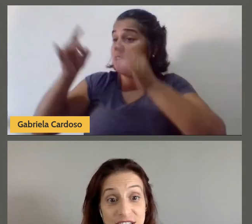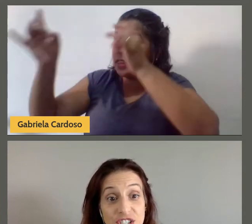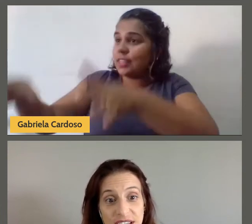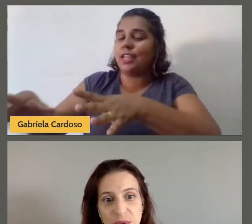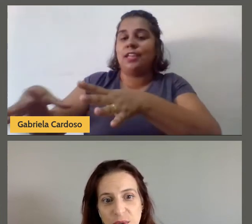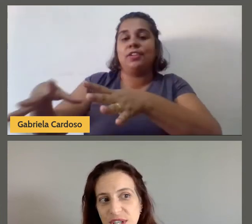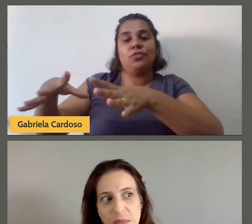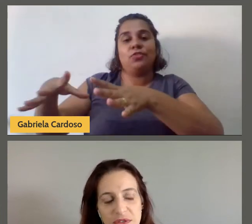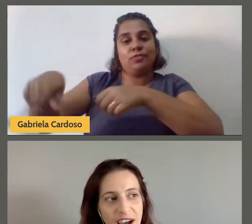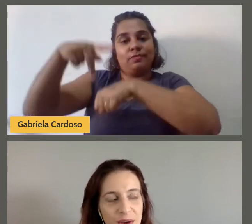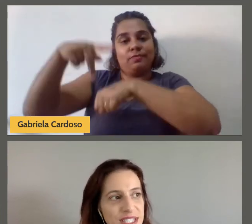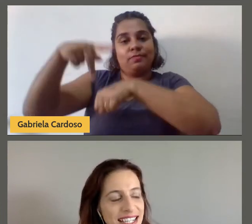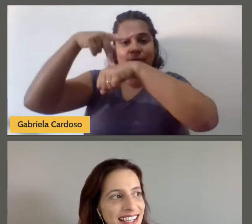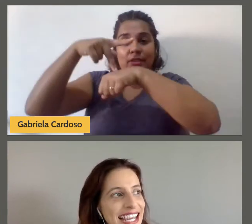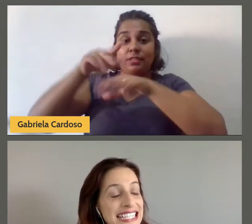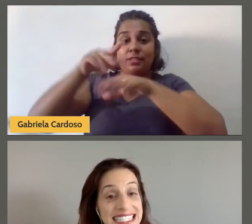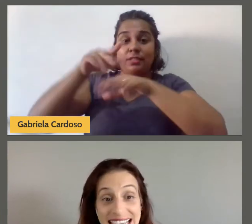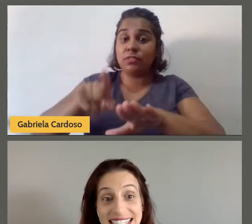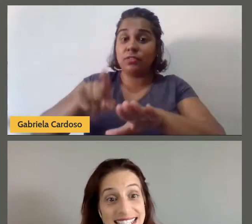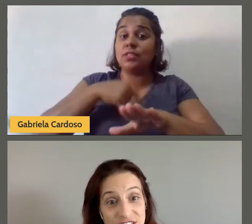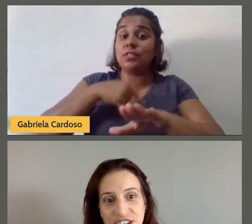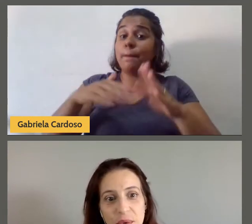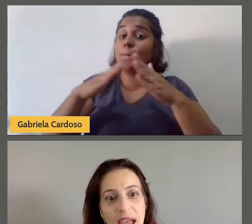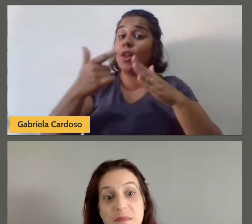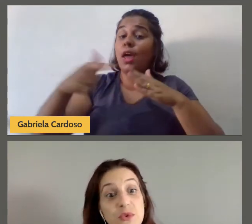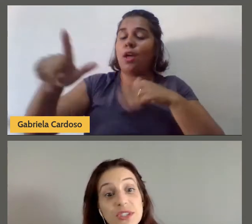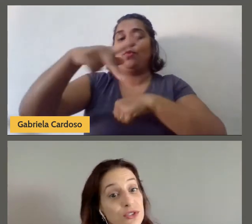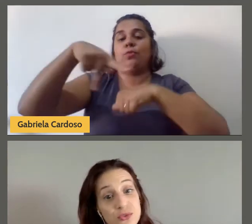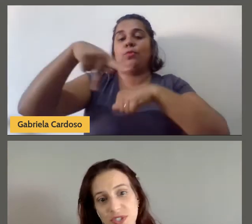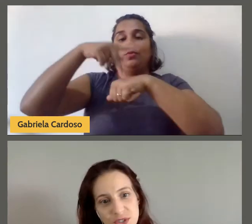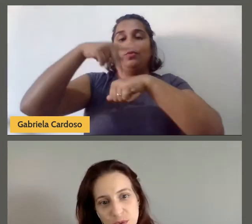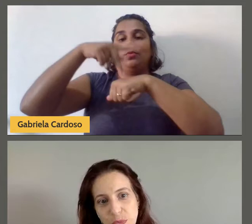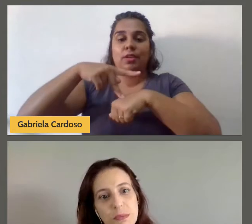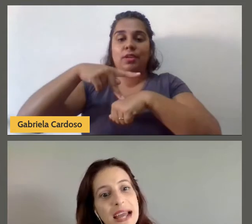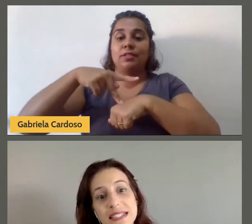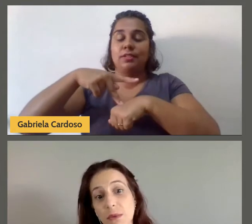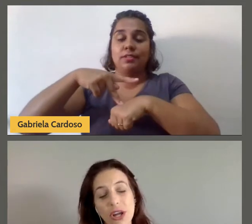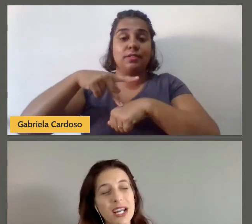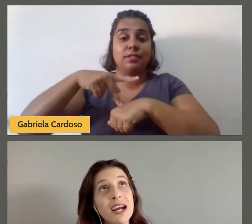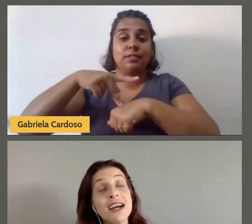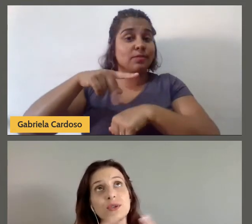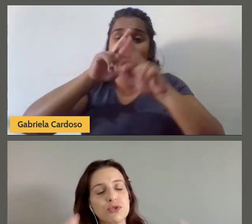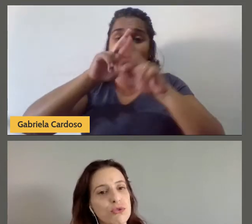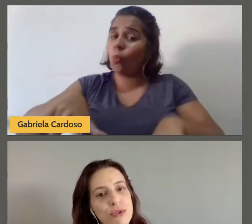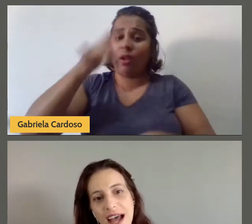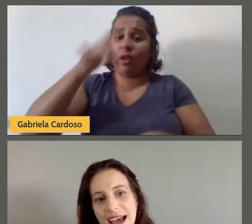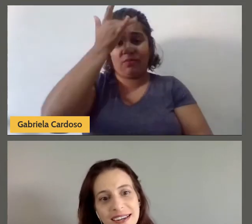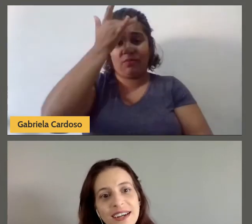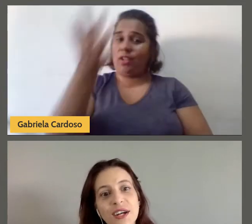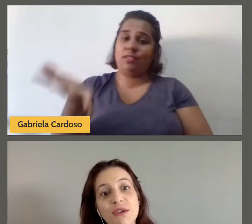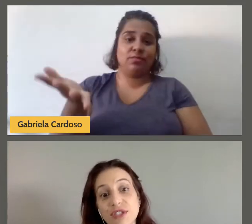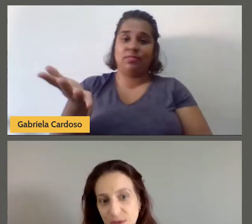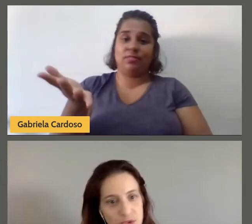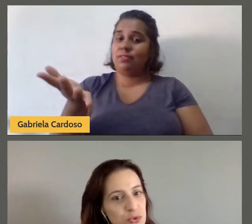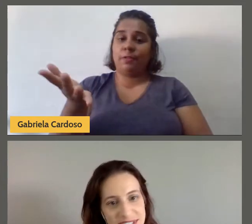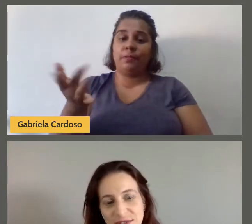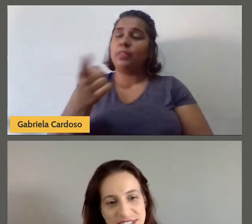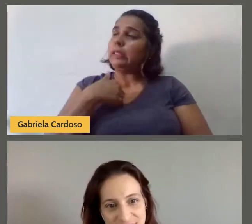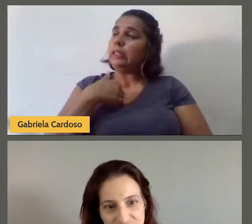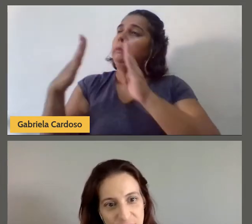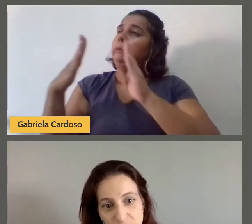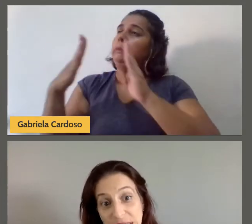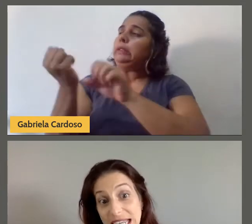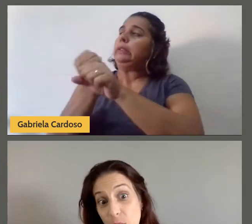ser estrangeiro, eu sempre falo, assim, ser estrangeiro é muito difícil, por mais que você more anos no lugar, você continua